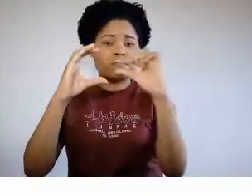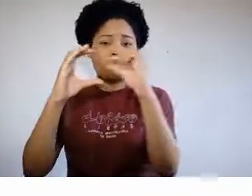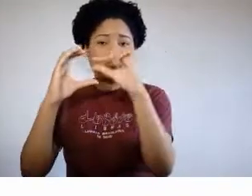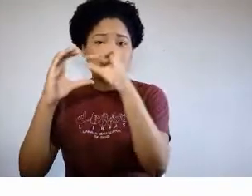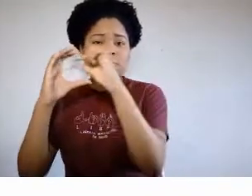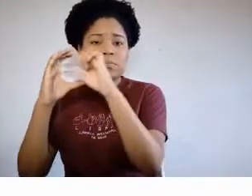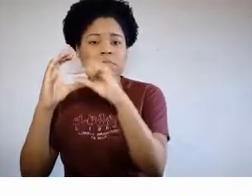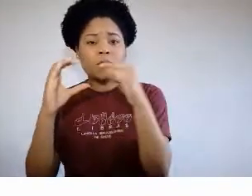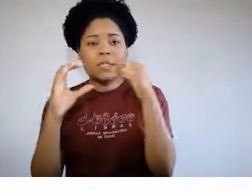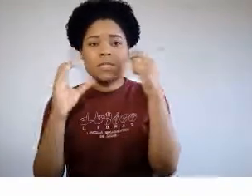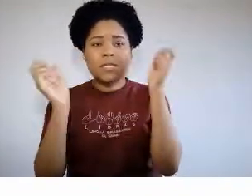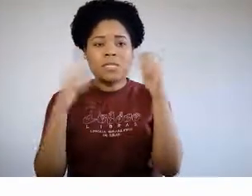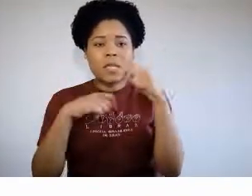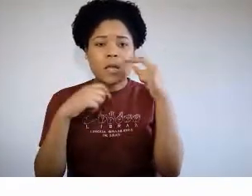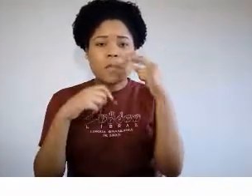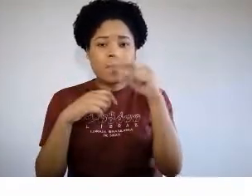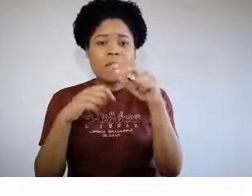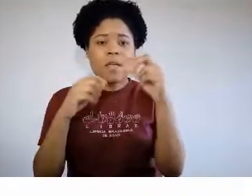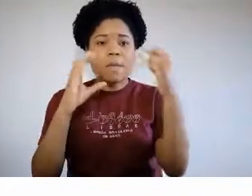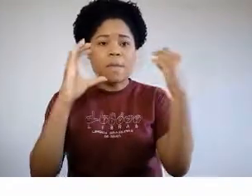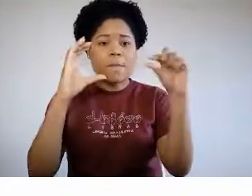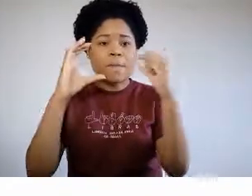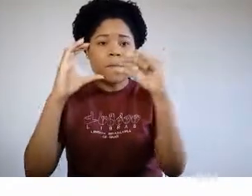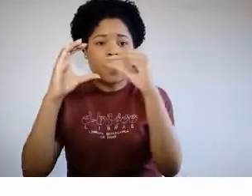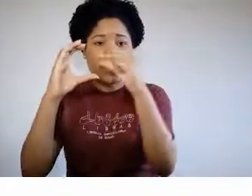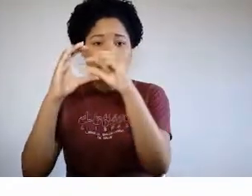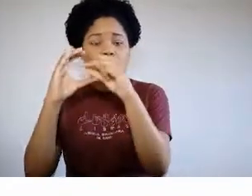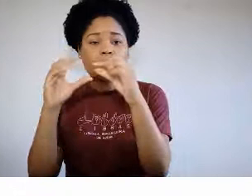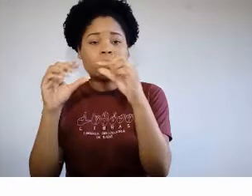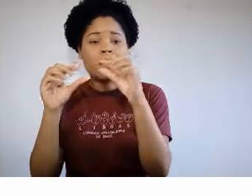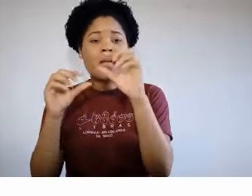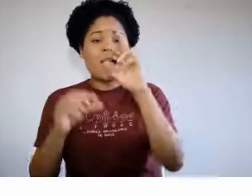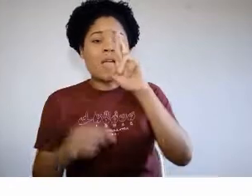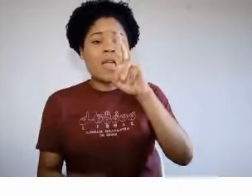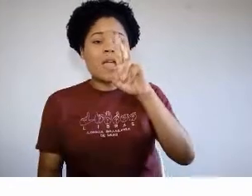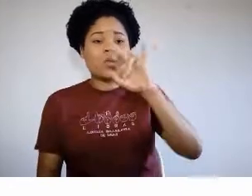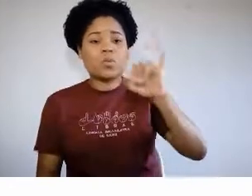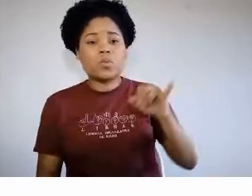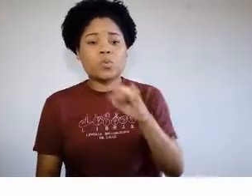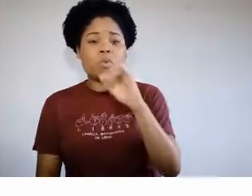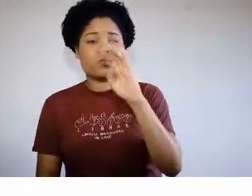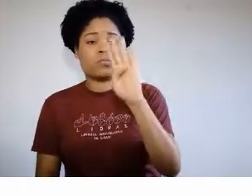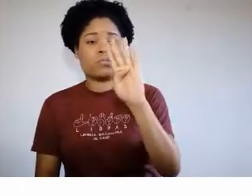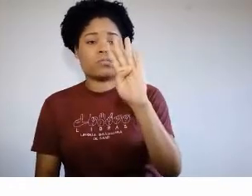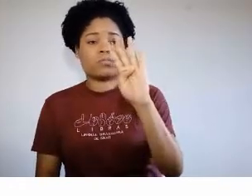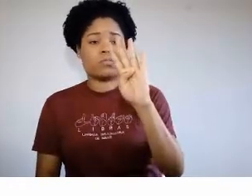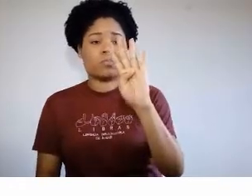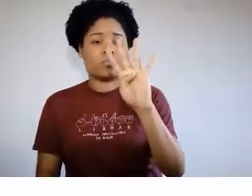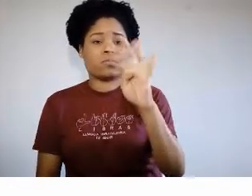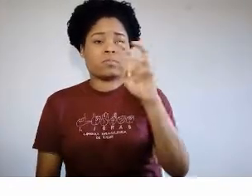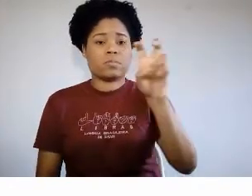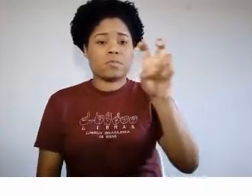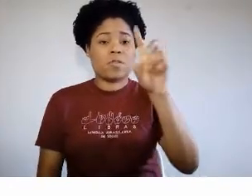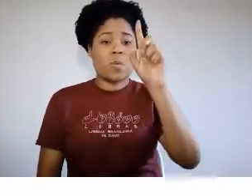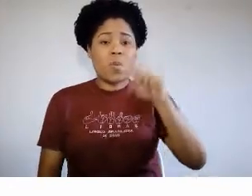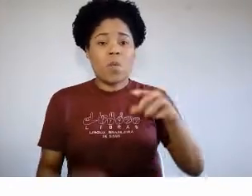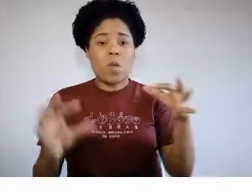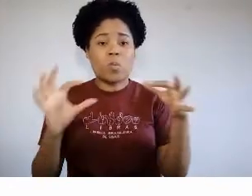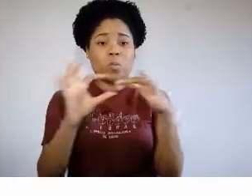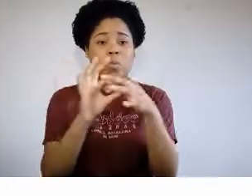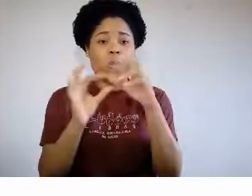Essas portas que estão aparecendo aqui, olha, são portas para o conector RJ45, que